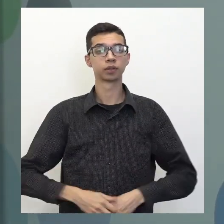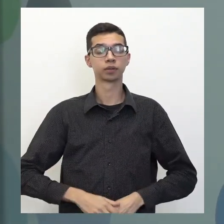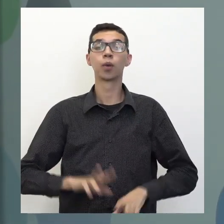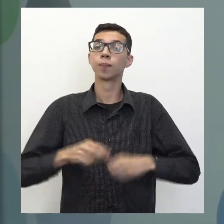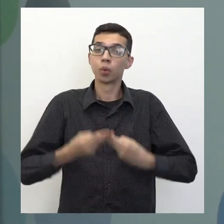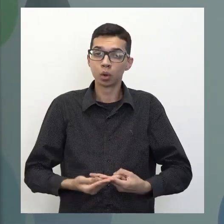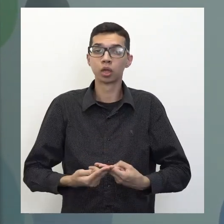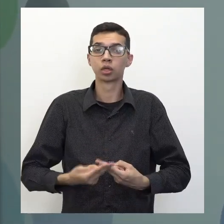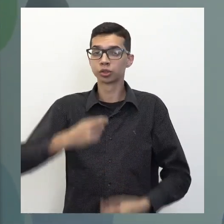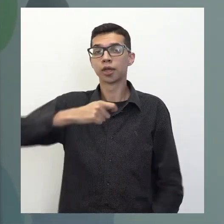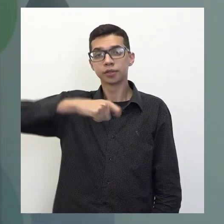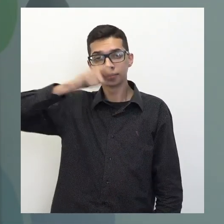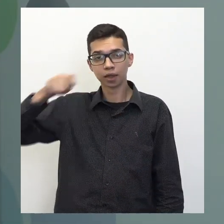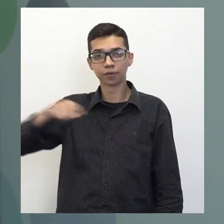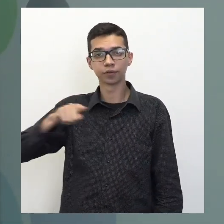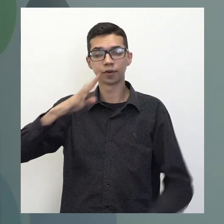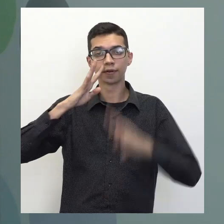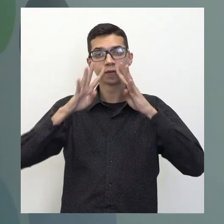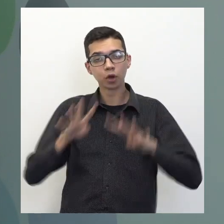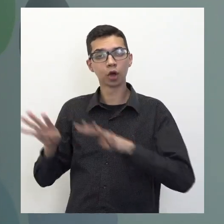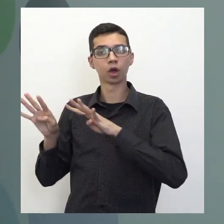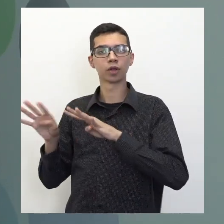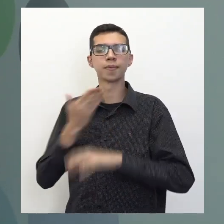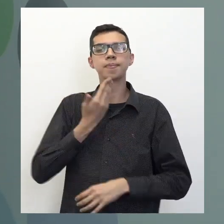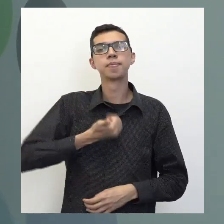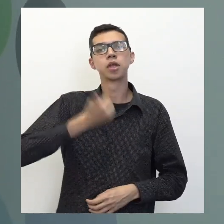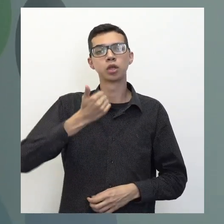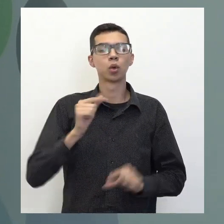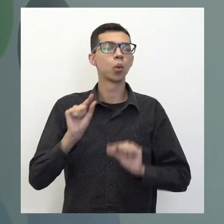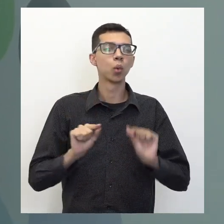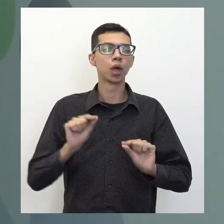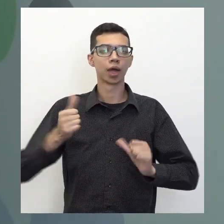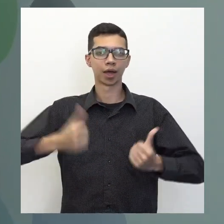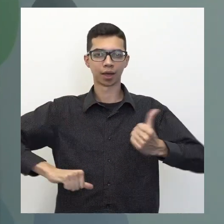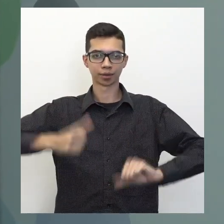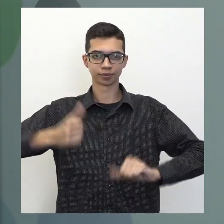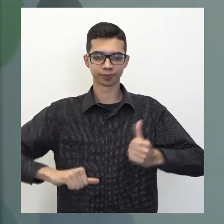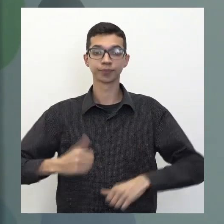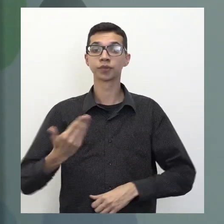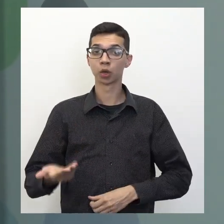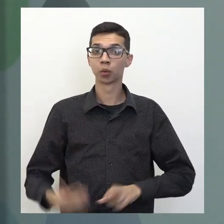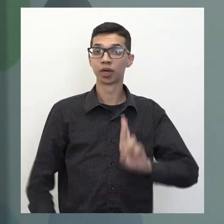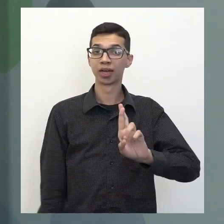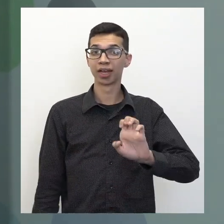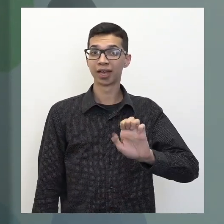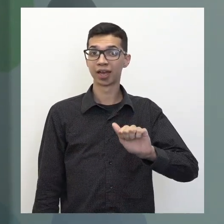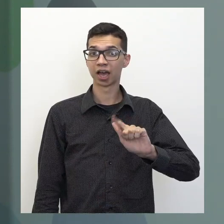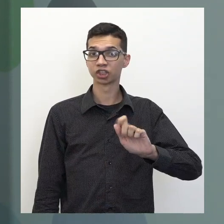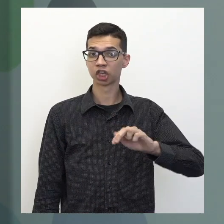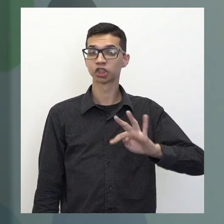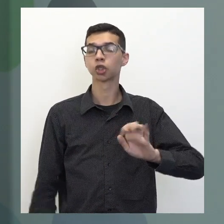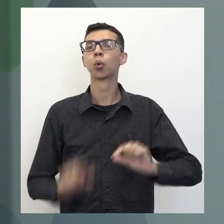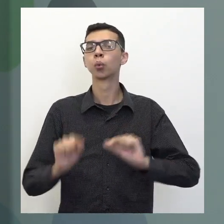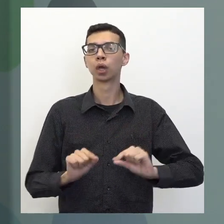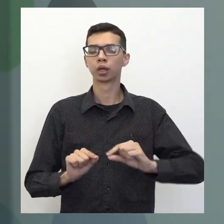para a gente ver qual que é o melhor, né, analisando. Então, quanto menor o reagente, maior o produto.